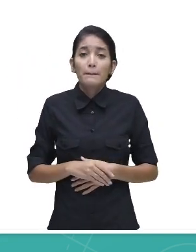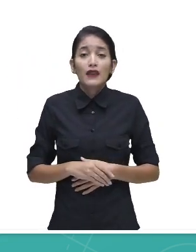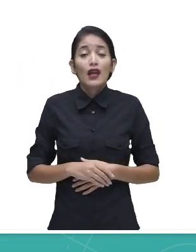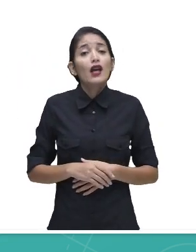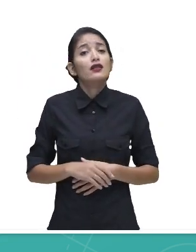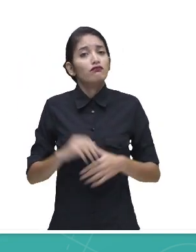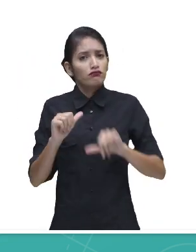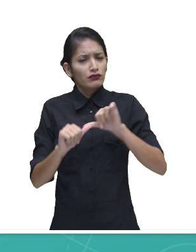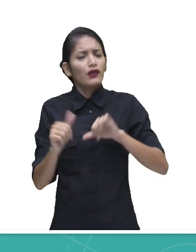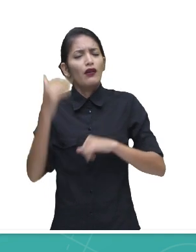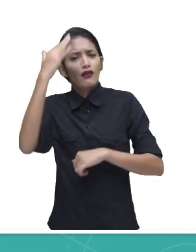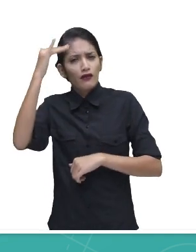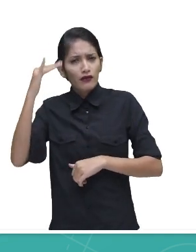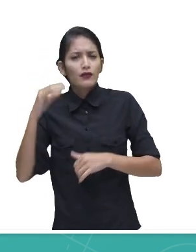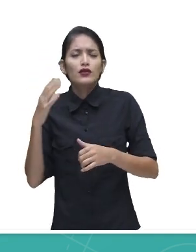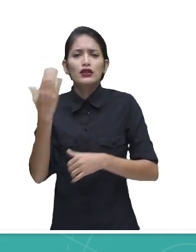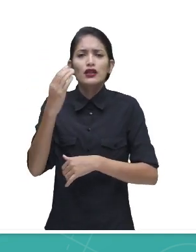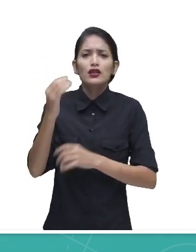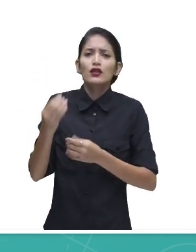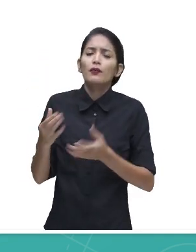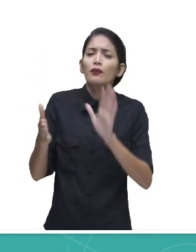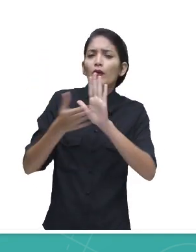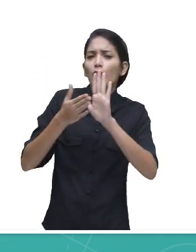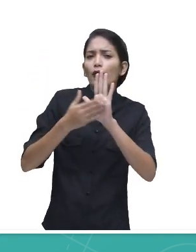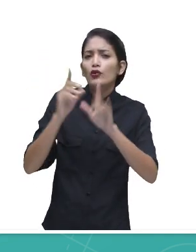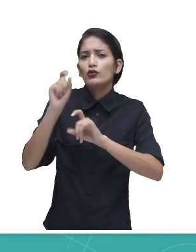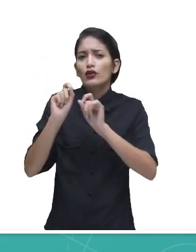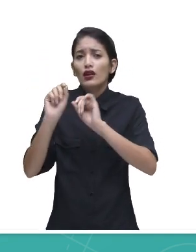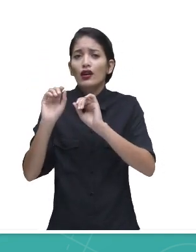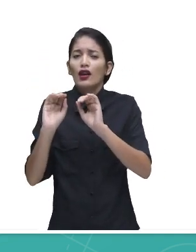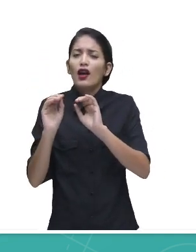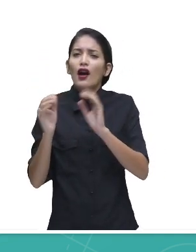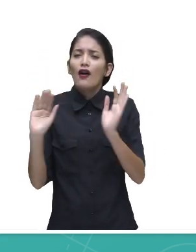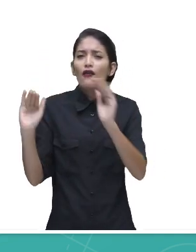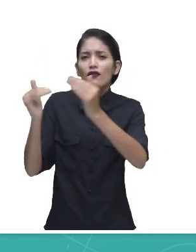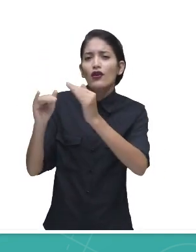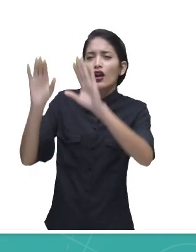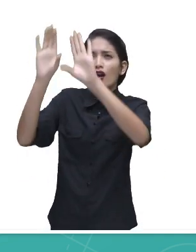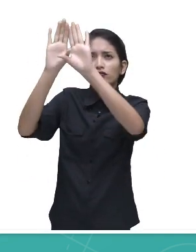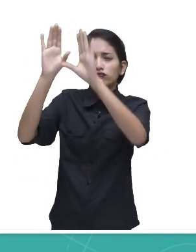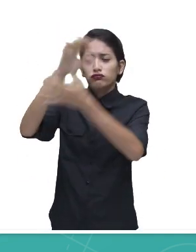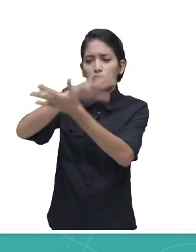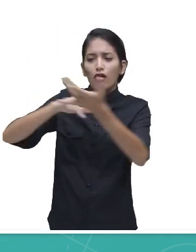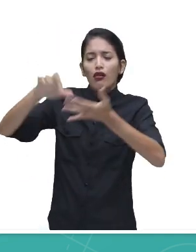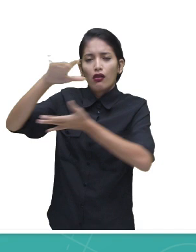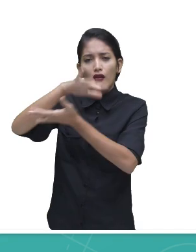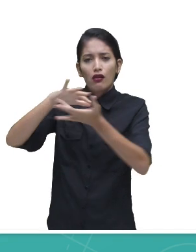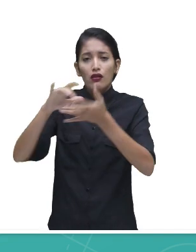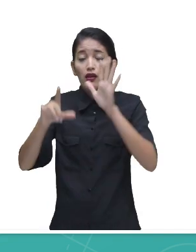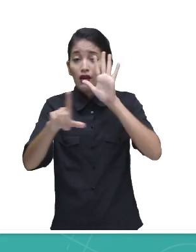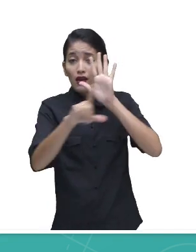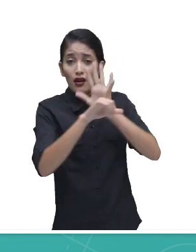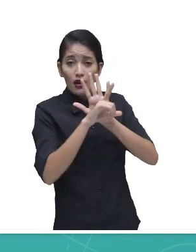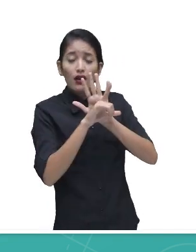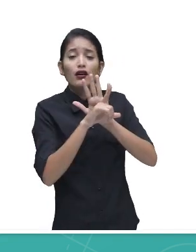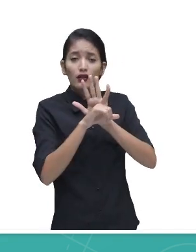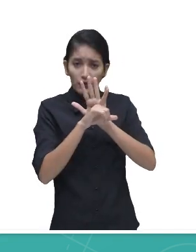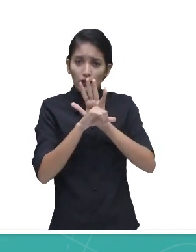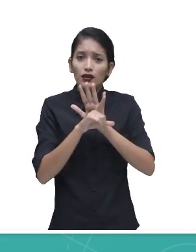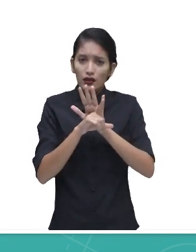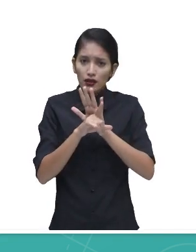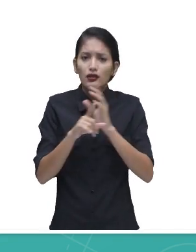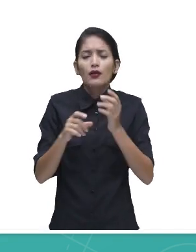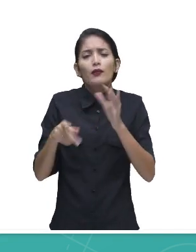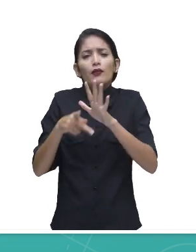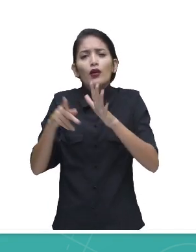famosos cientistas depois de propor uma nova maneira de olhar para o universo. Sugeriu que as leis da física são as mesmas em todo o